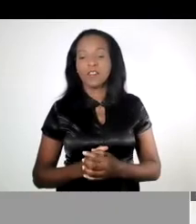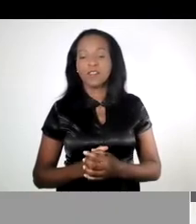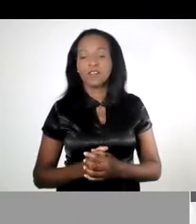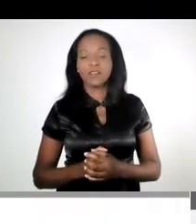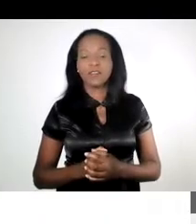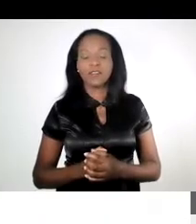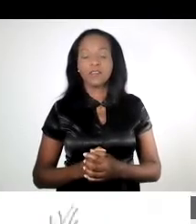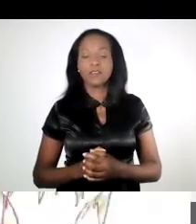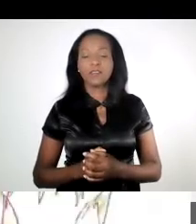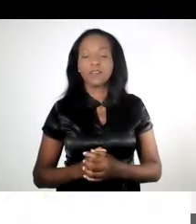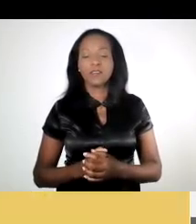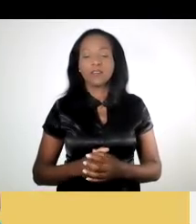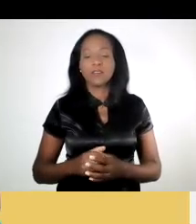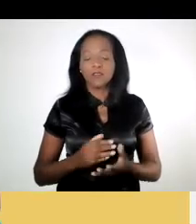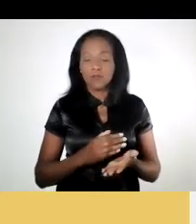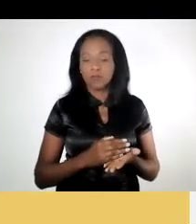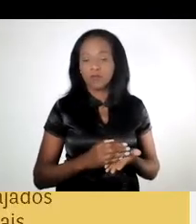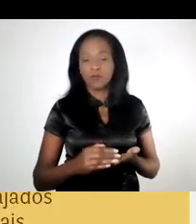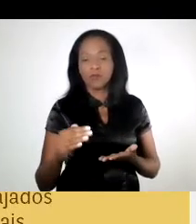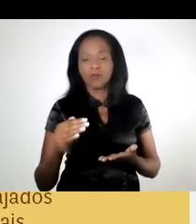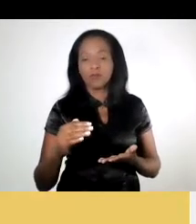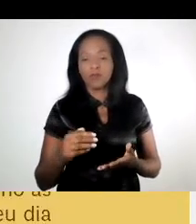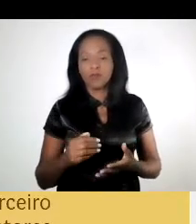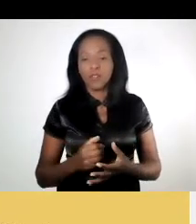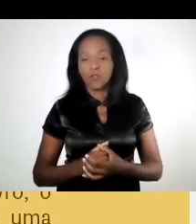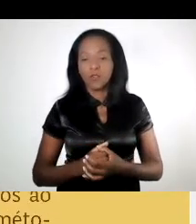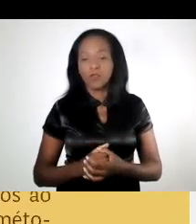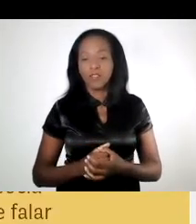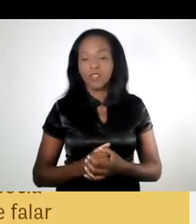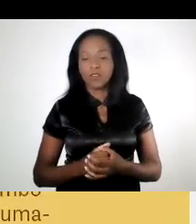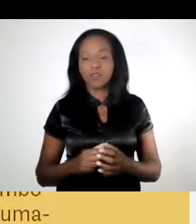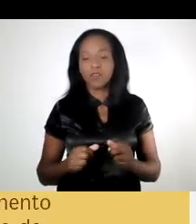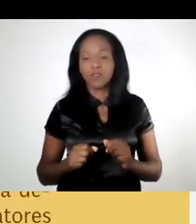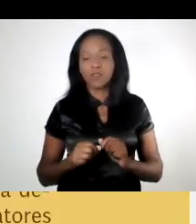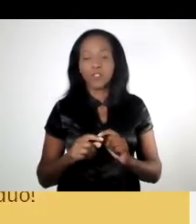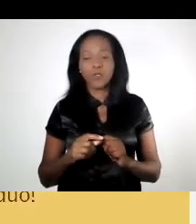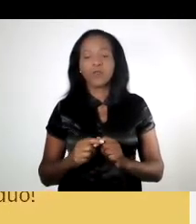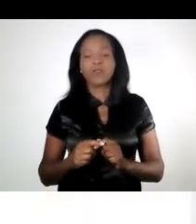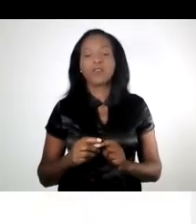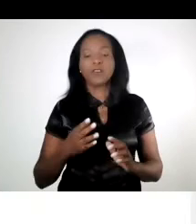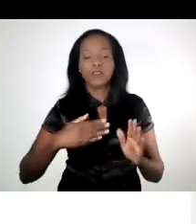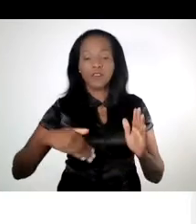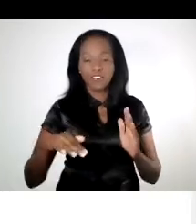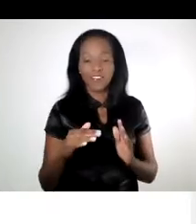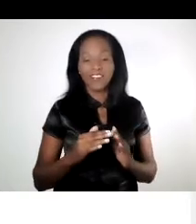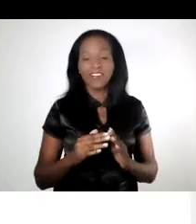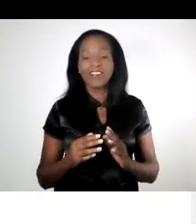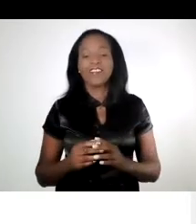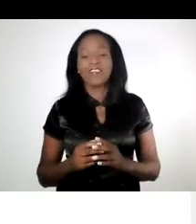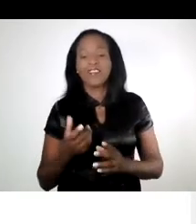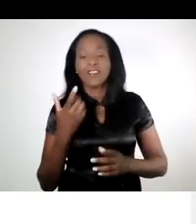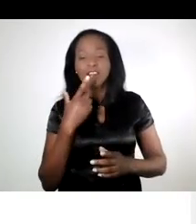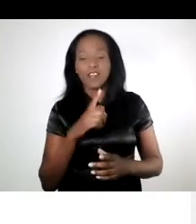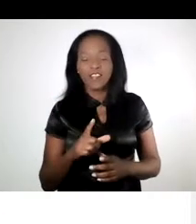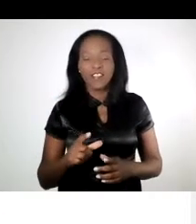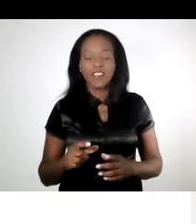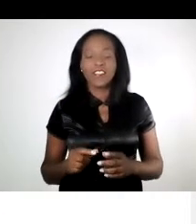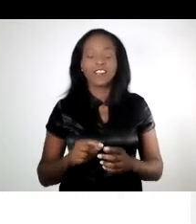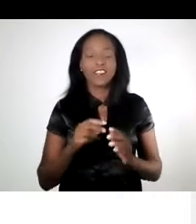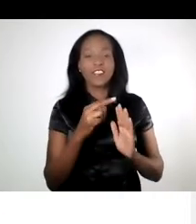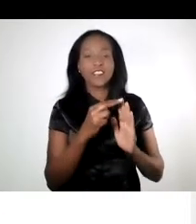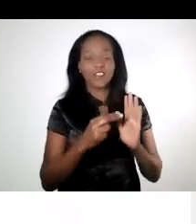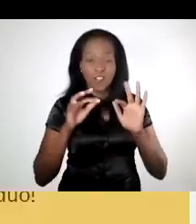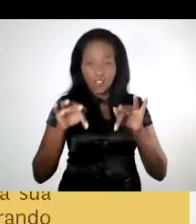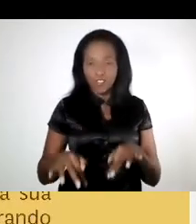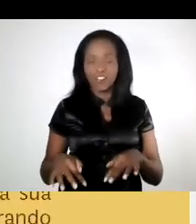A gente vai começar... Tem toda uma abertura para a gente poder, no final, conversar um pouco. Tem